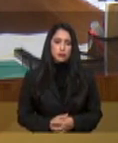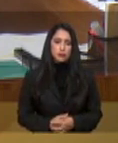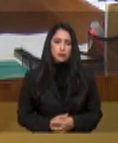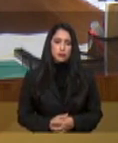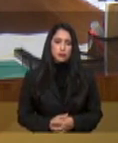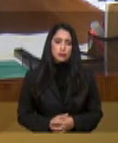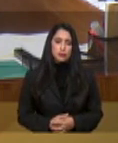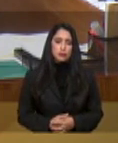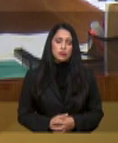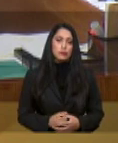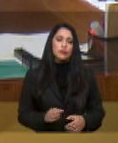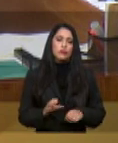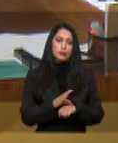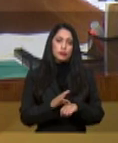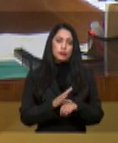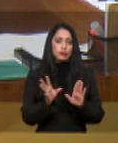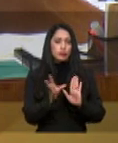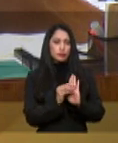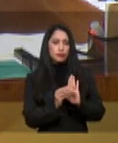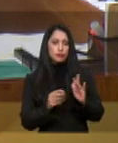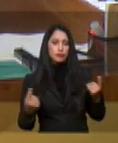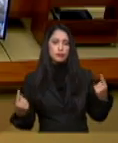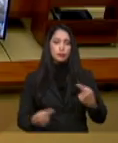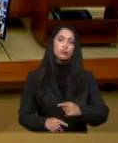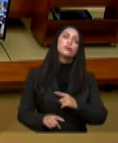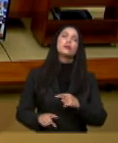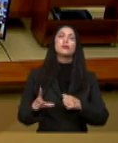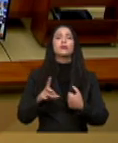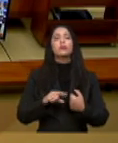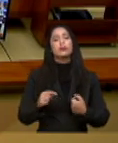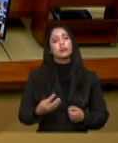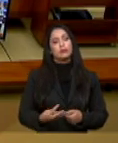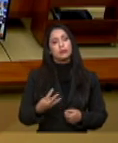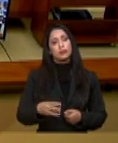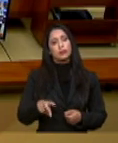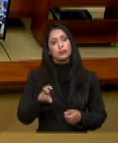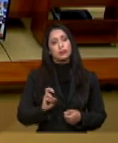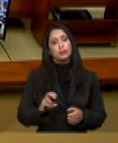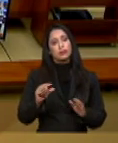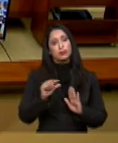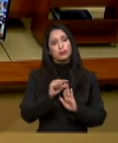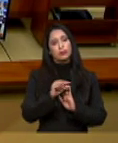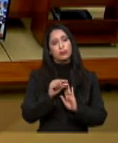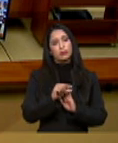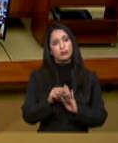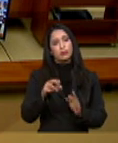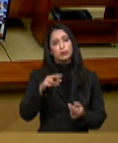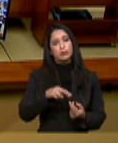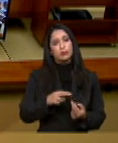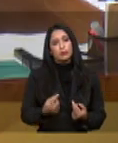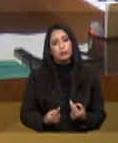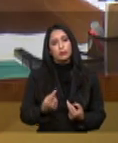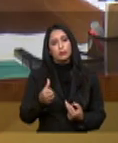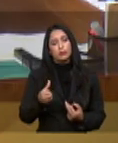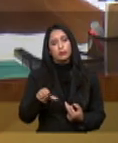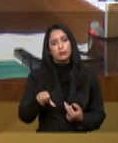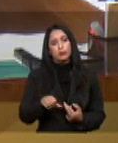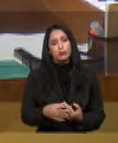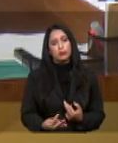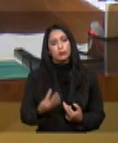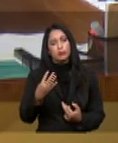Alegação de em pauta, ADI 4980, requerente PGR. Inciso 1, 194, caput, inciso